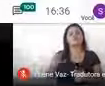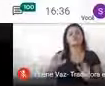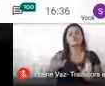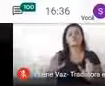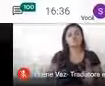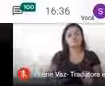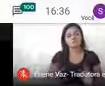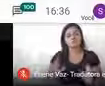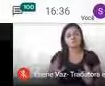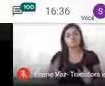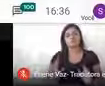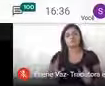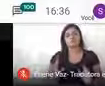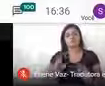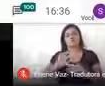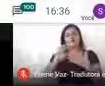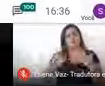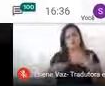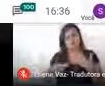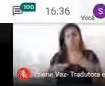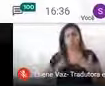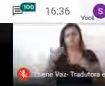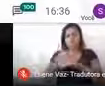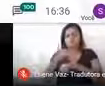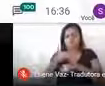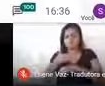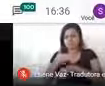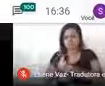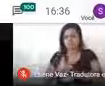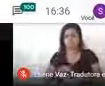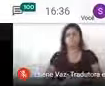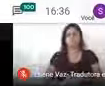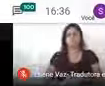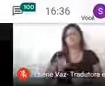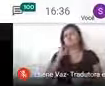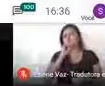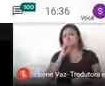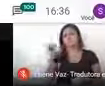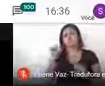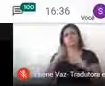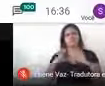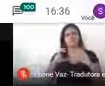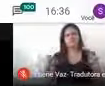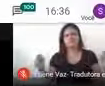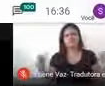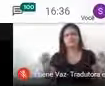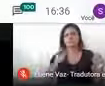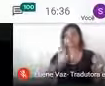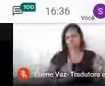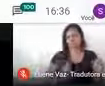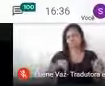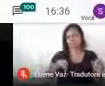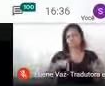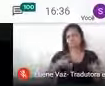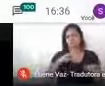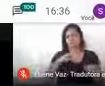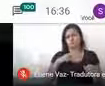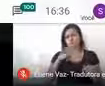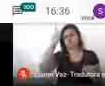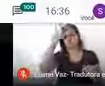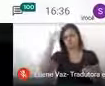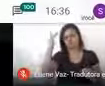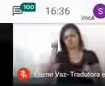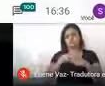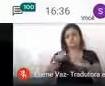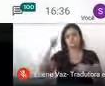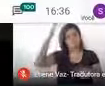outros professores lá no Rio Grande do Sul, lá em Santa Catarina, naquela região ali, no Paraná, também todo o sul